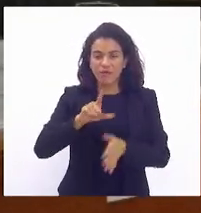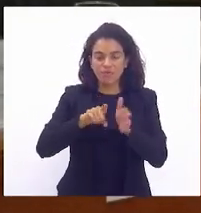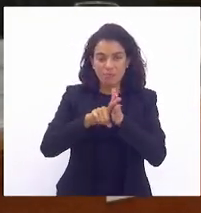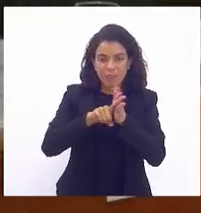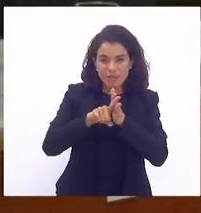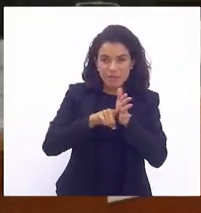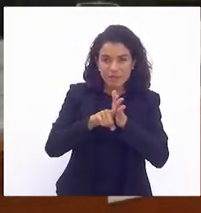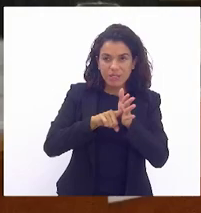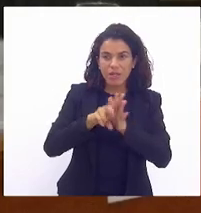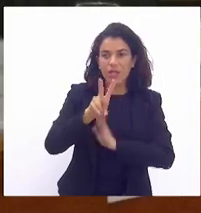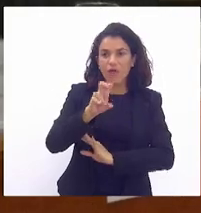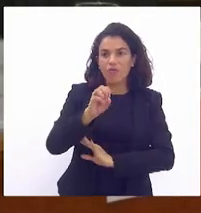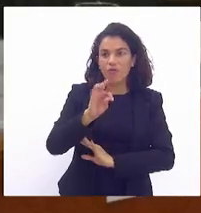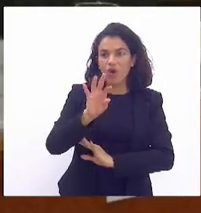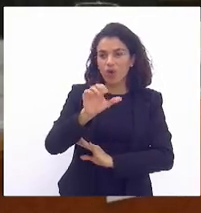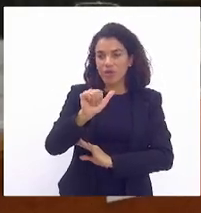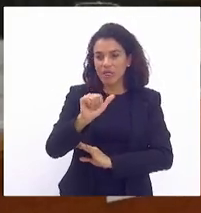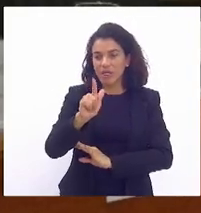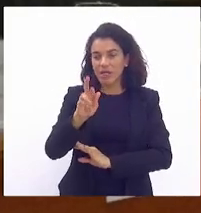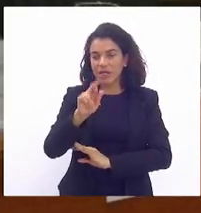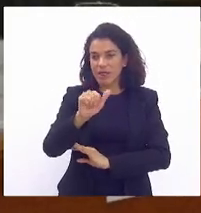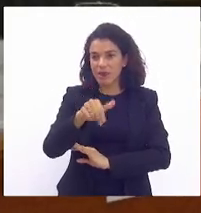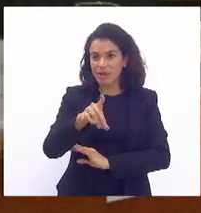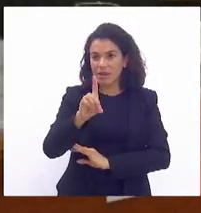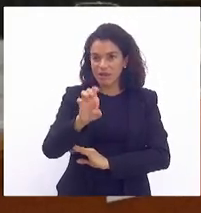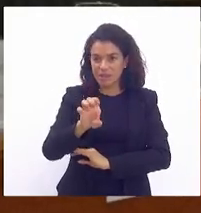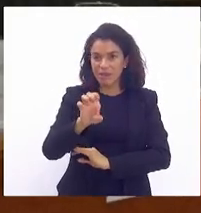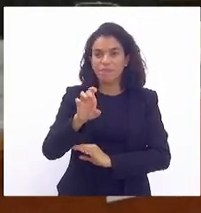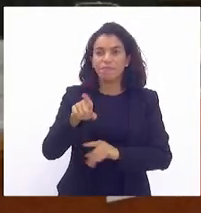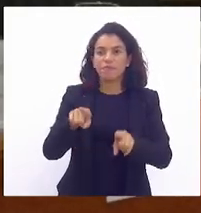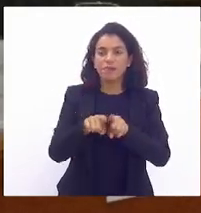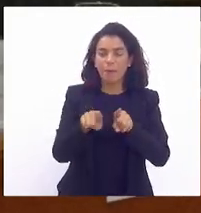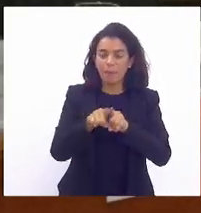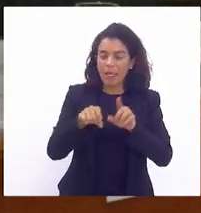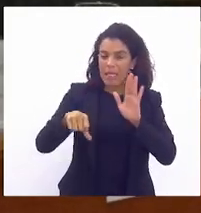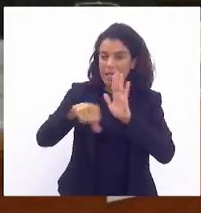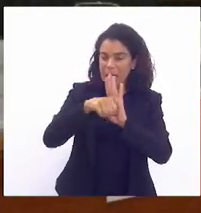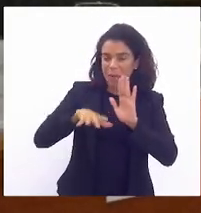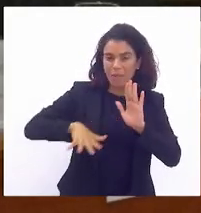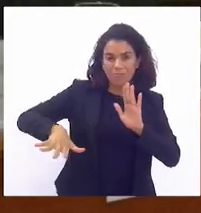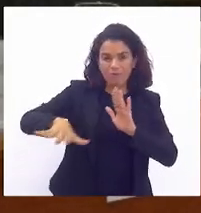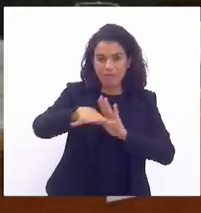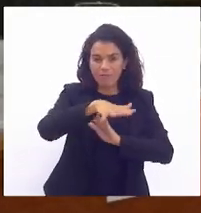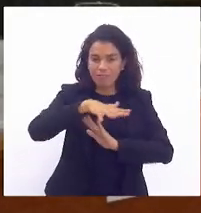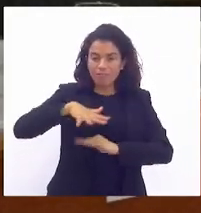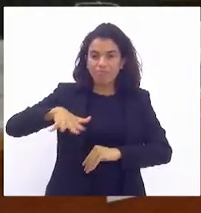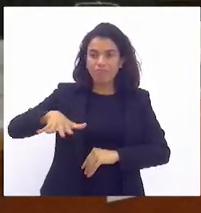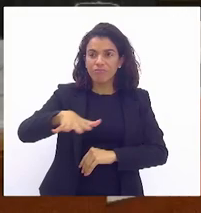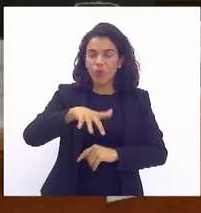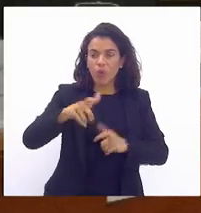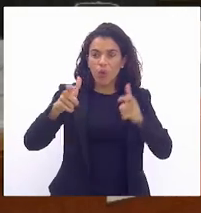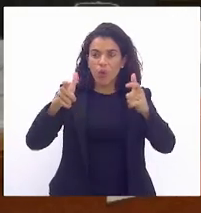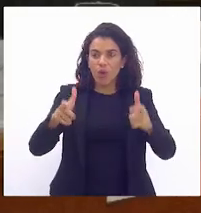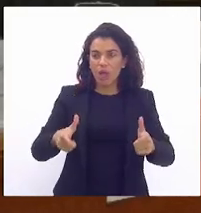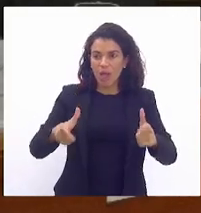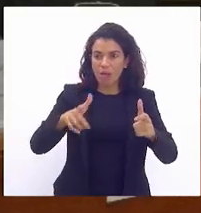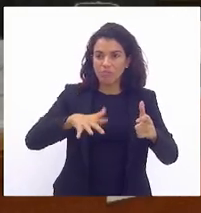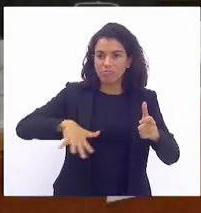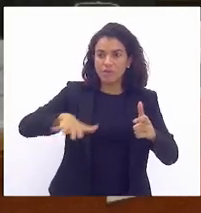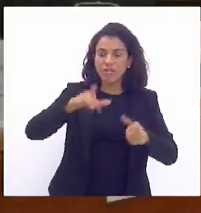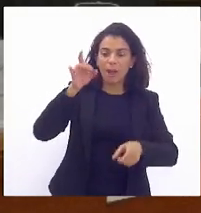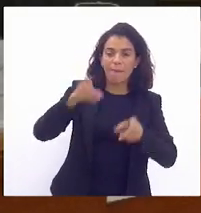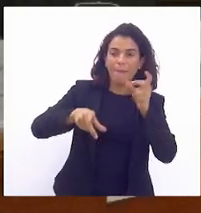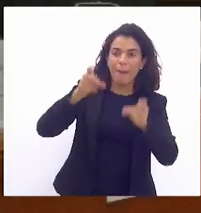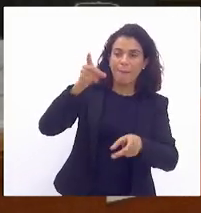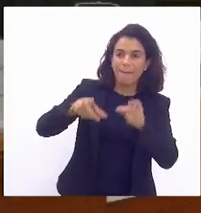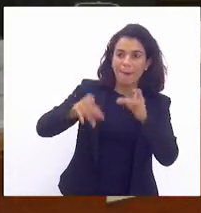Volta Grande, em cima daquele terreno doado pela CSN de forma criminosa, né? Um terreno que era depósito de